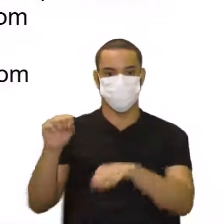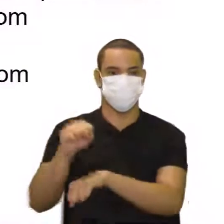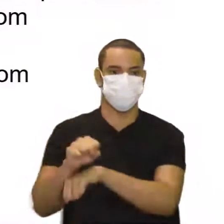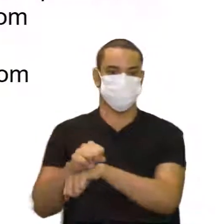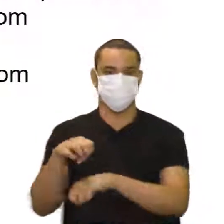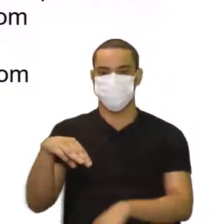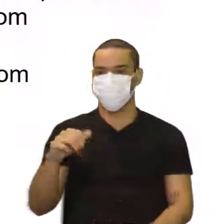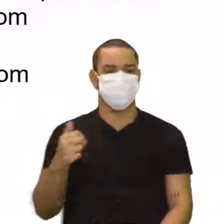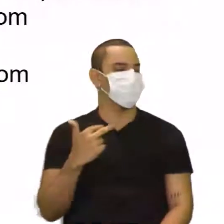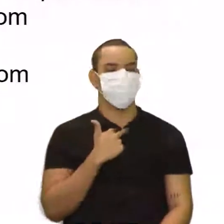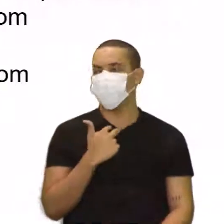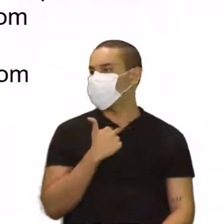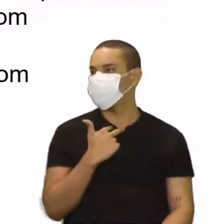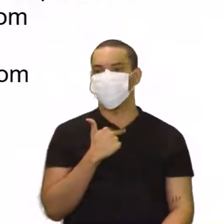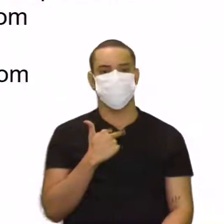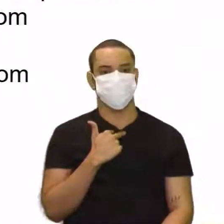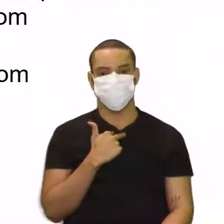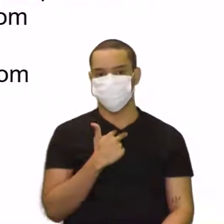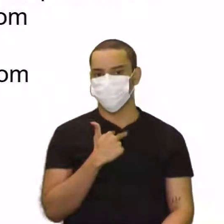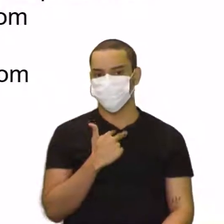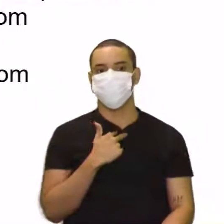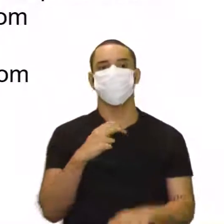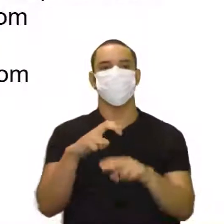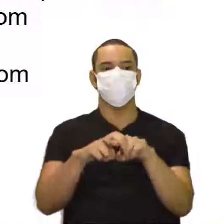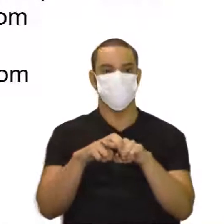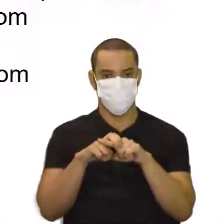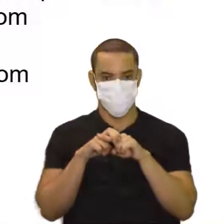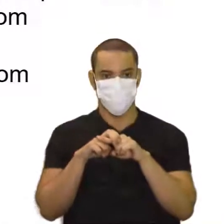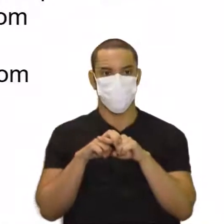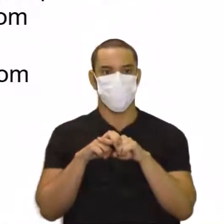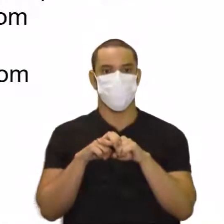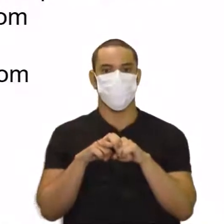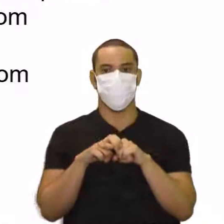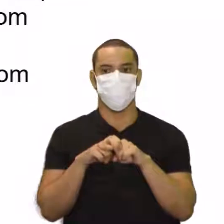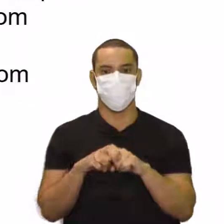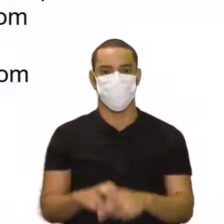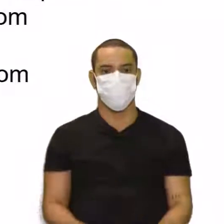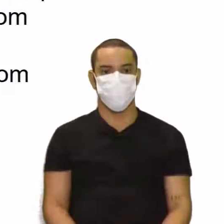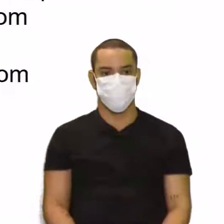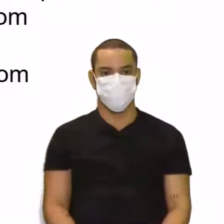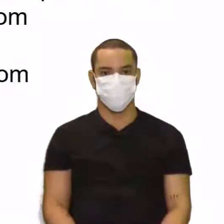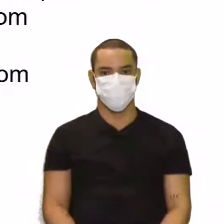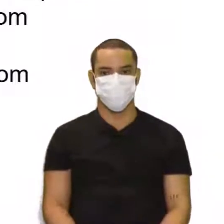repouso com a mesma polaridade. Então, nesse caso aqui, peraí.